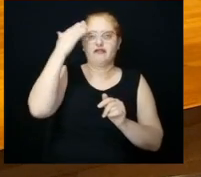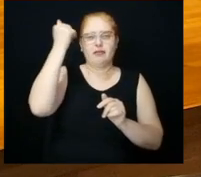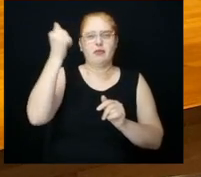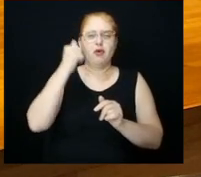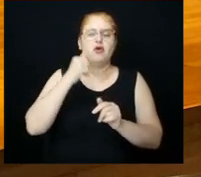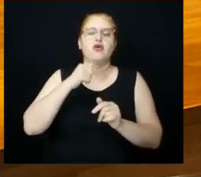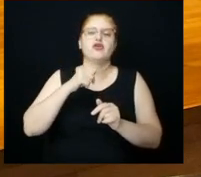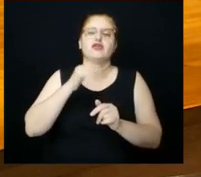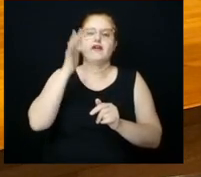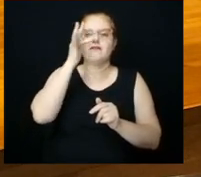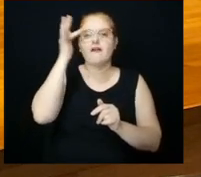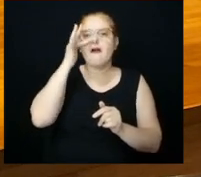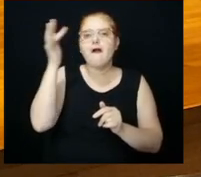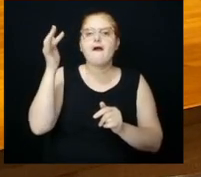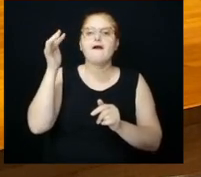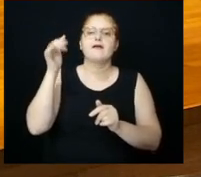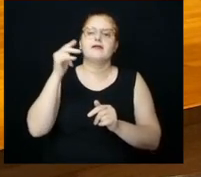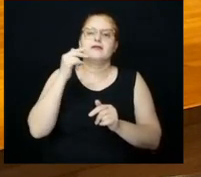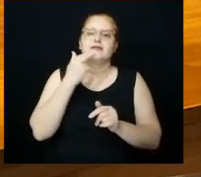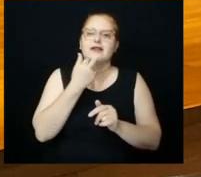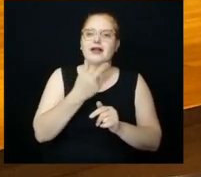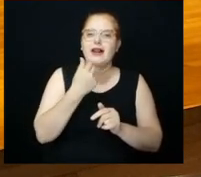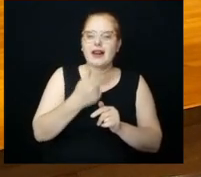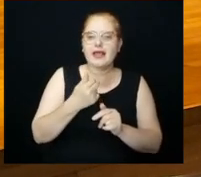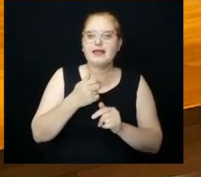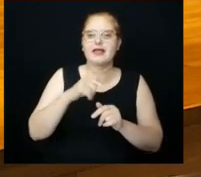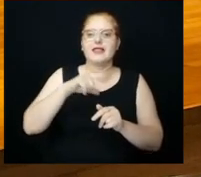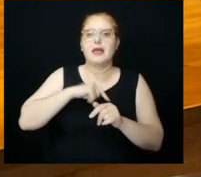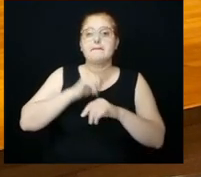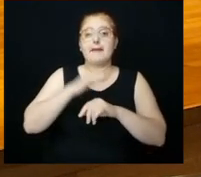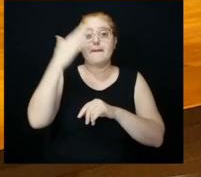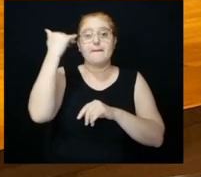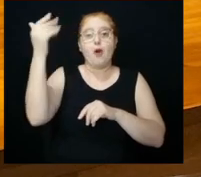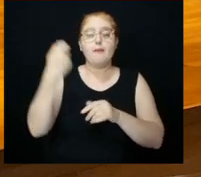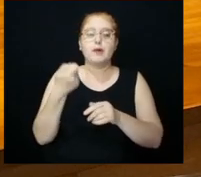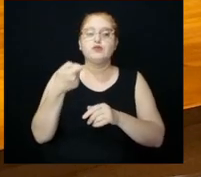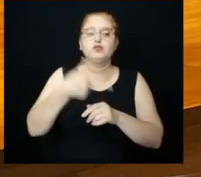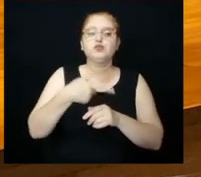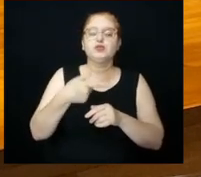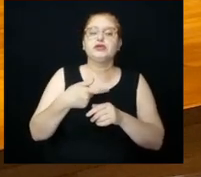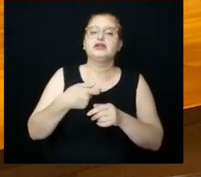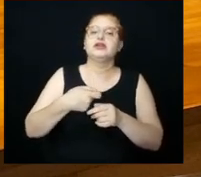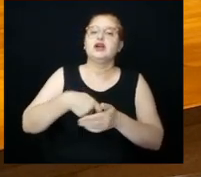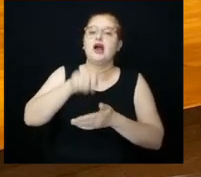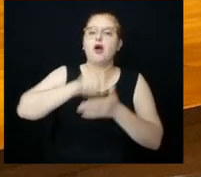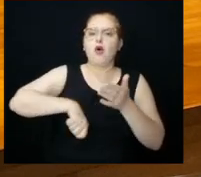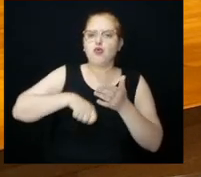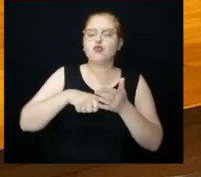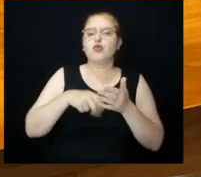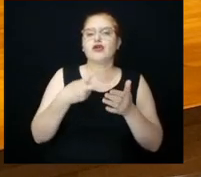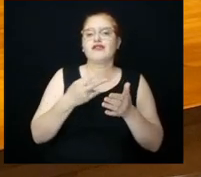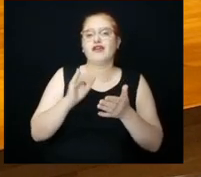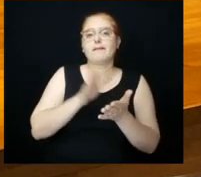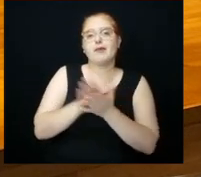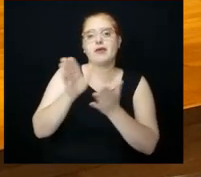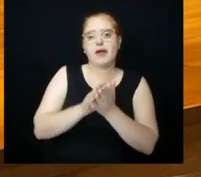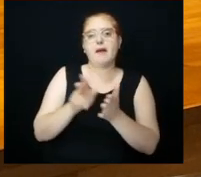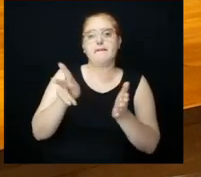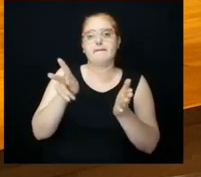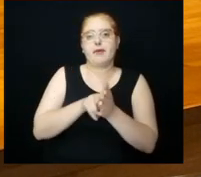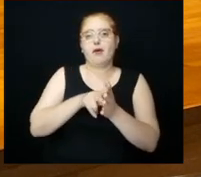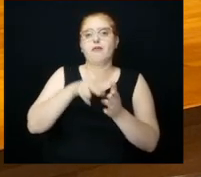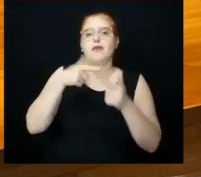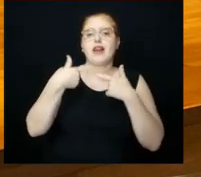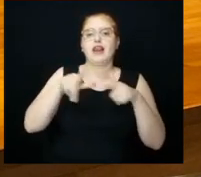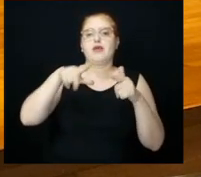ele tem muito mais reconhecimento do que o escritor que vai publicar na língua portuguesa.